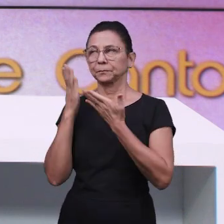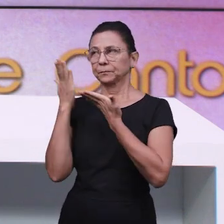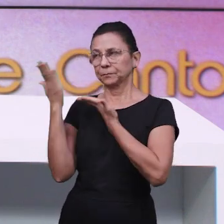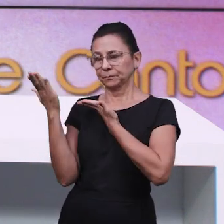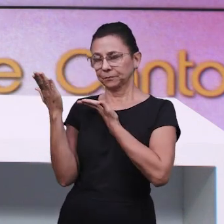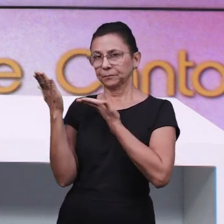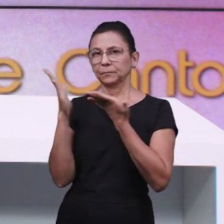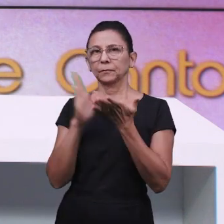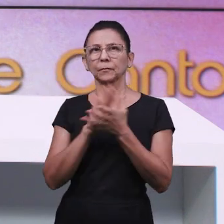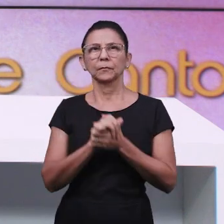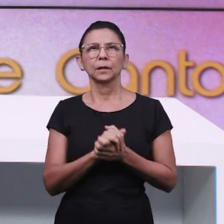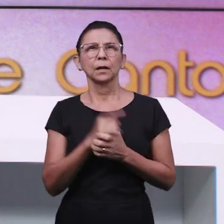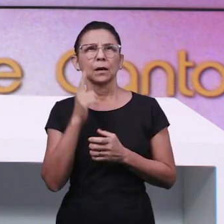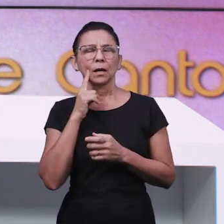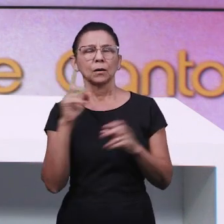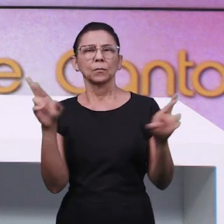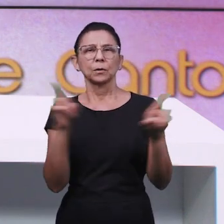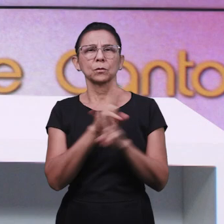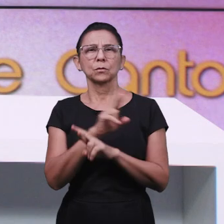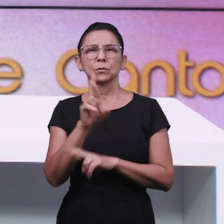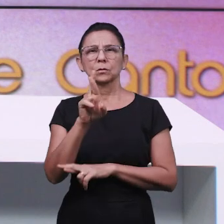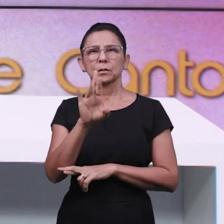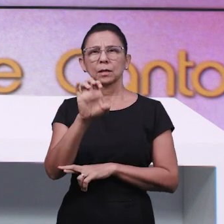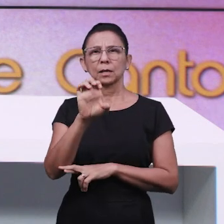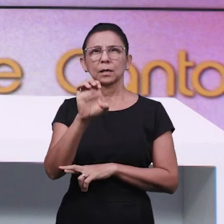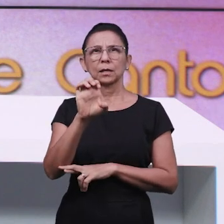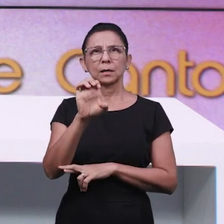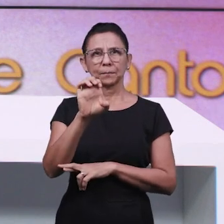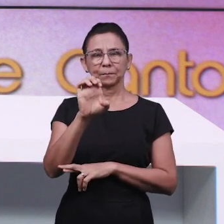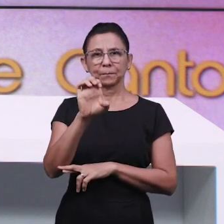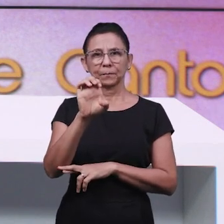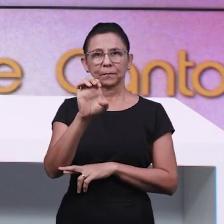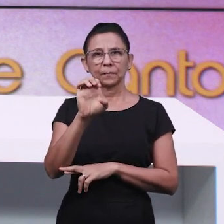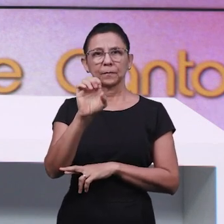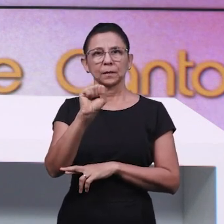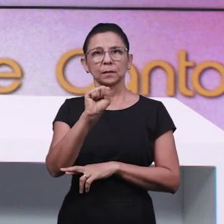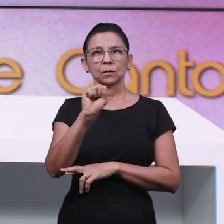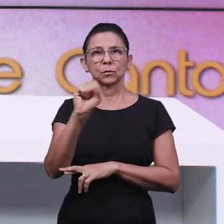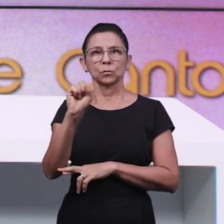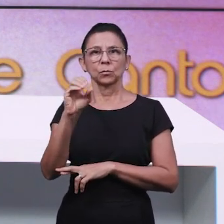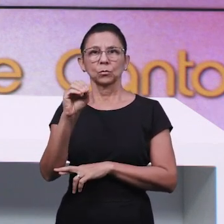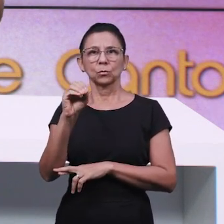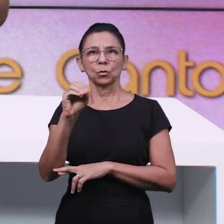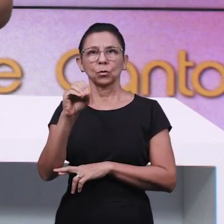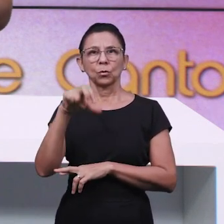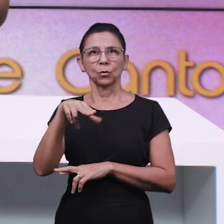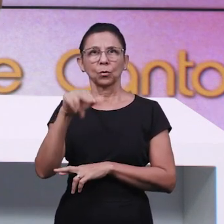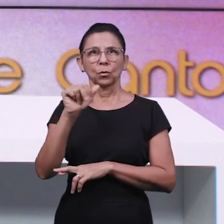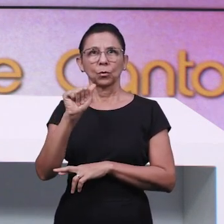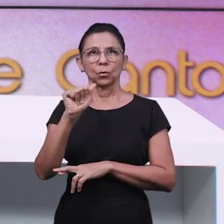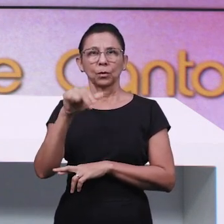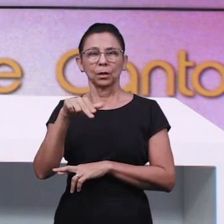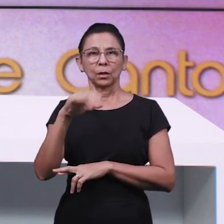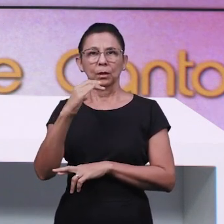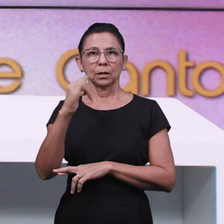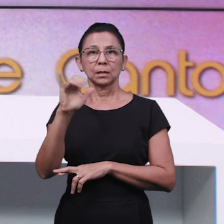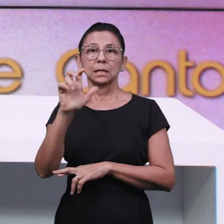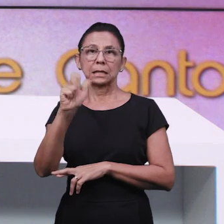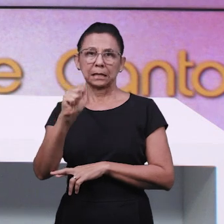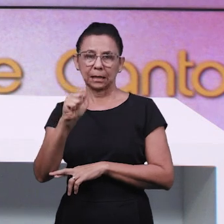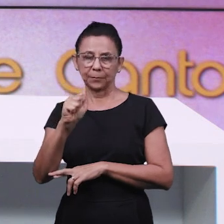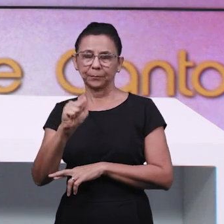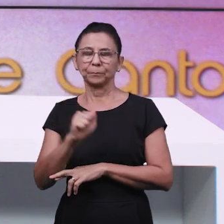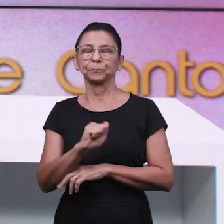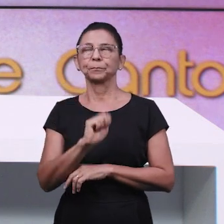Ressonância. Nós vamos associar essa palavra ressonância à amplificação do som. Imagine